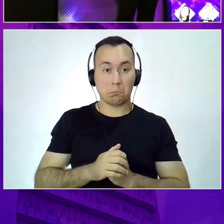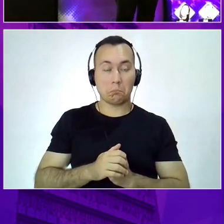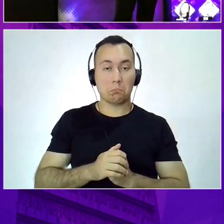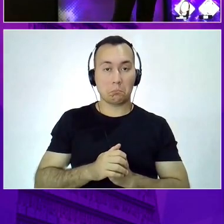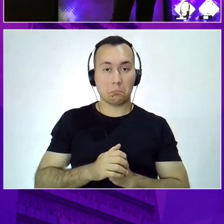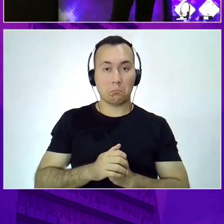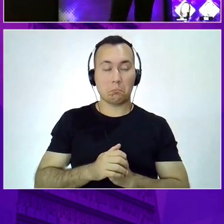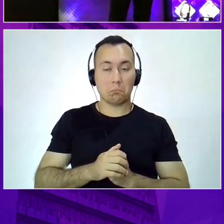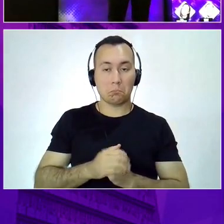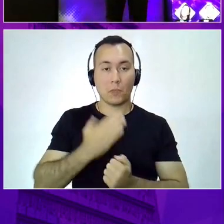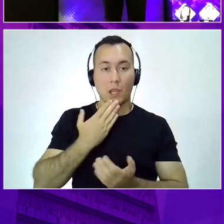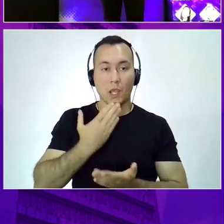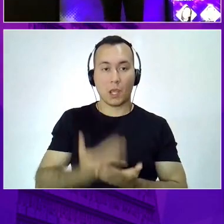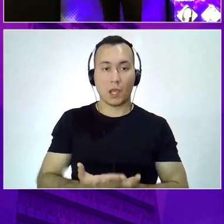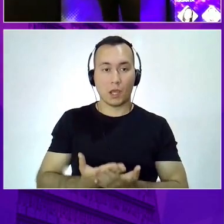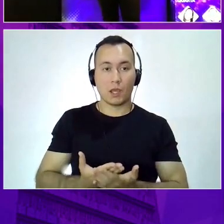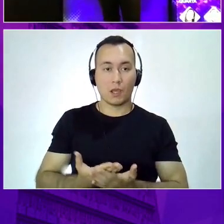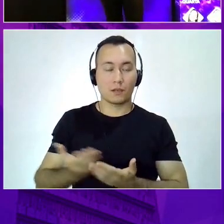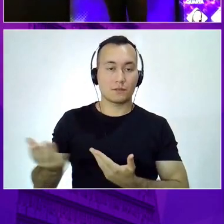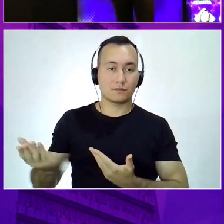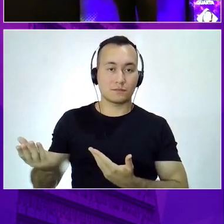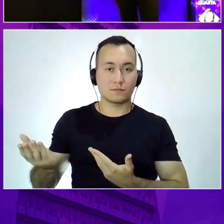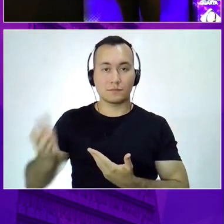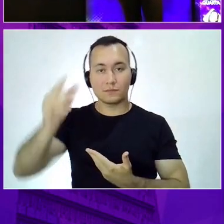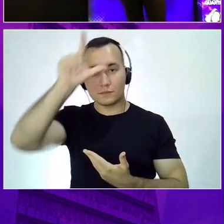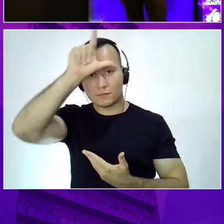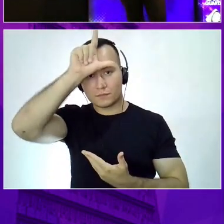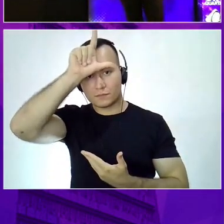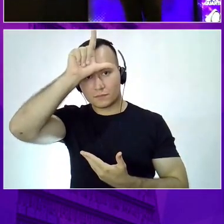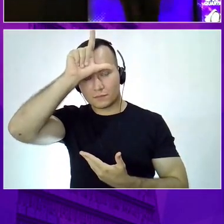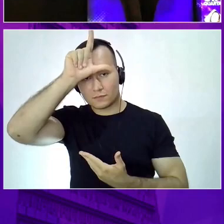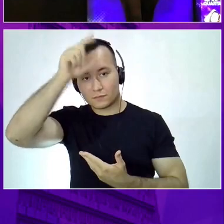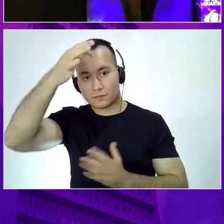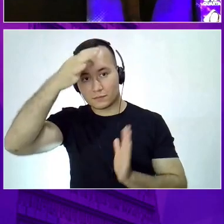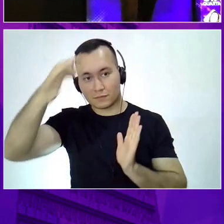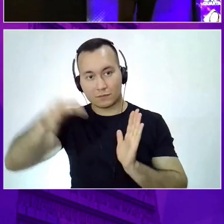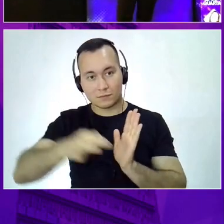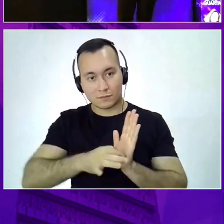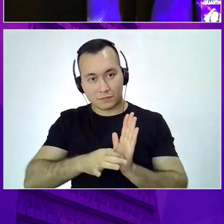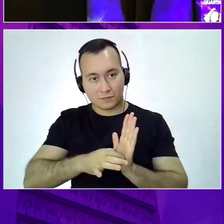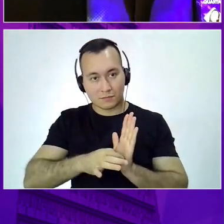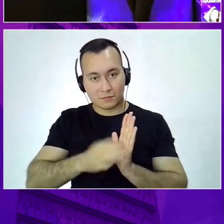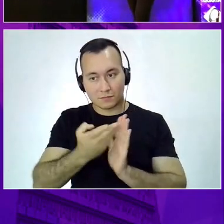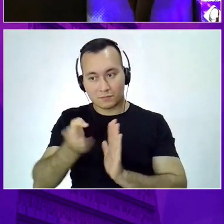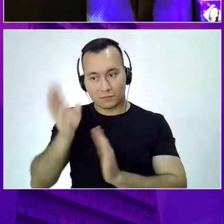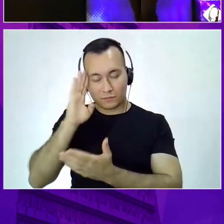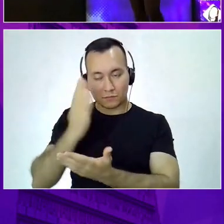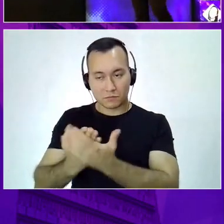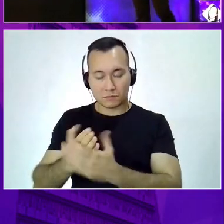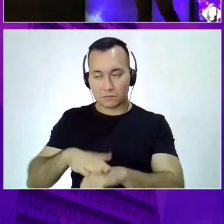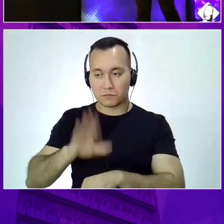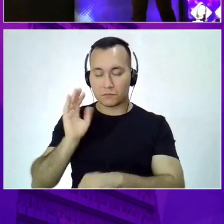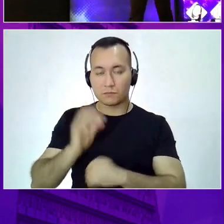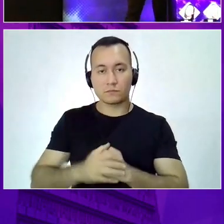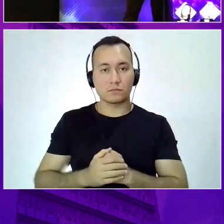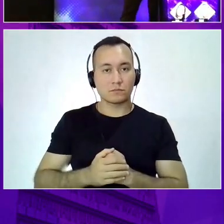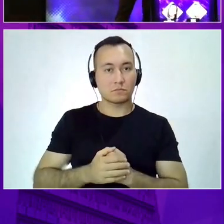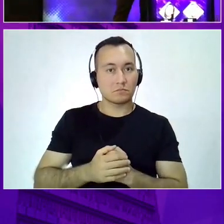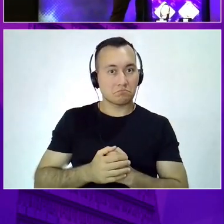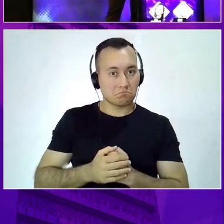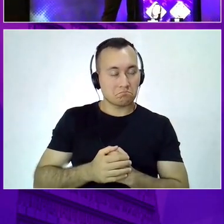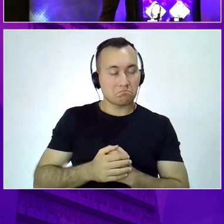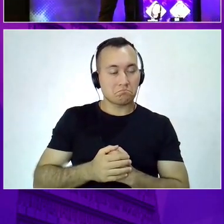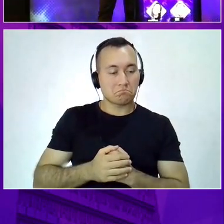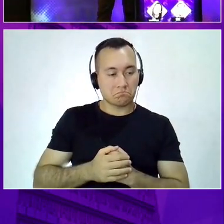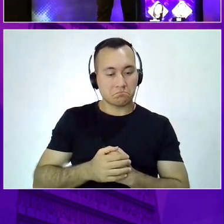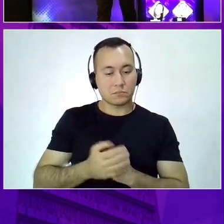mais num líder AI, num líder robô, do que num líder humano. Essa é uma pesquisa que eu carrego, que até